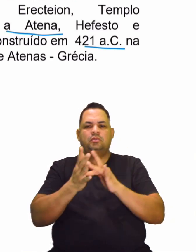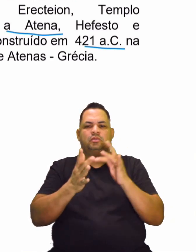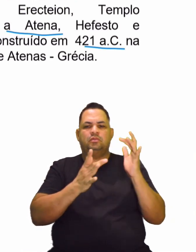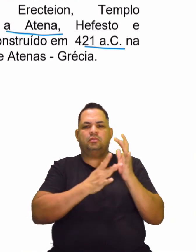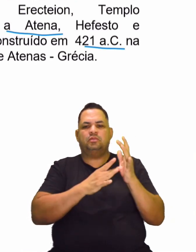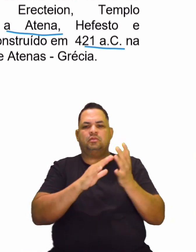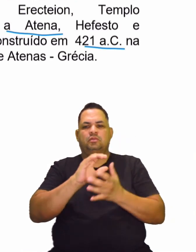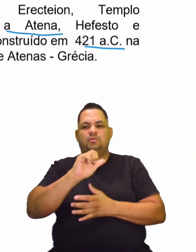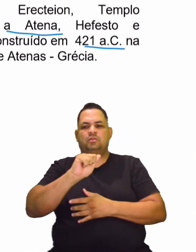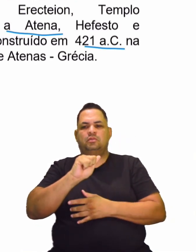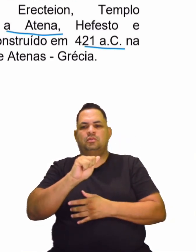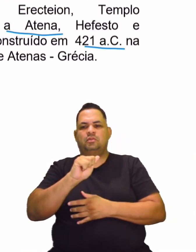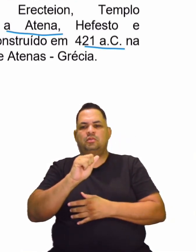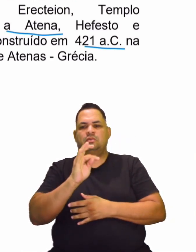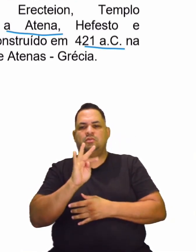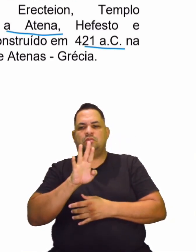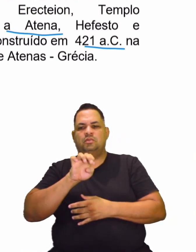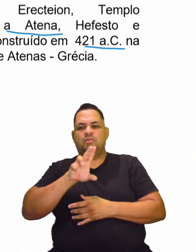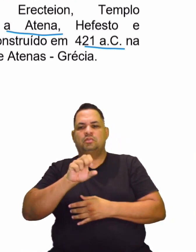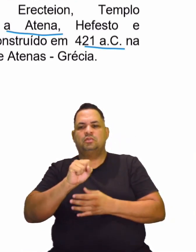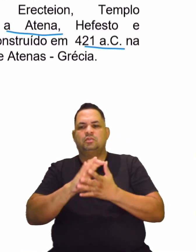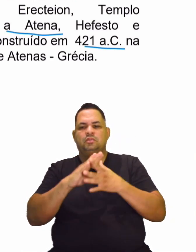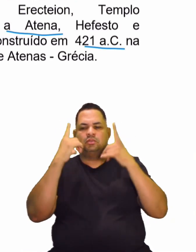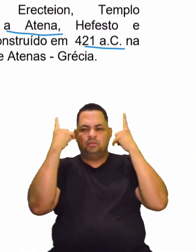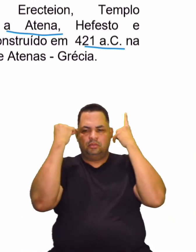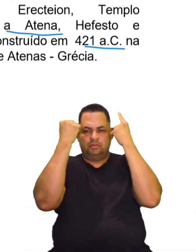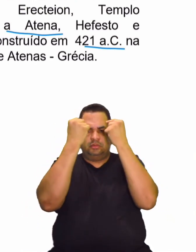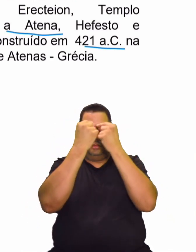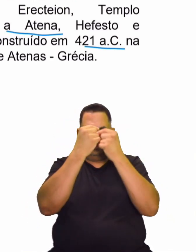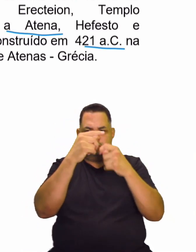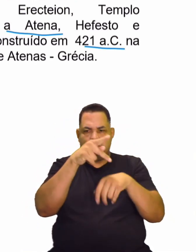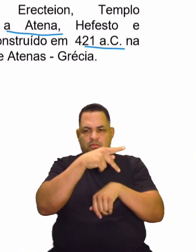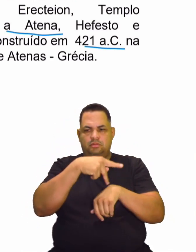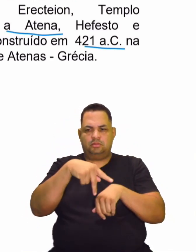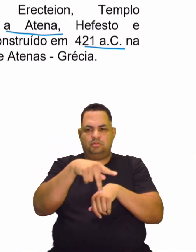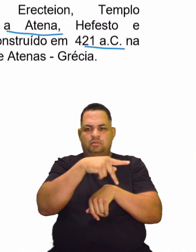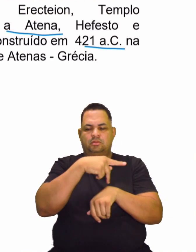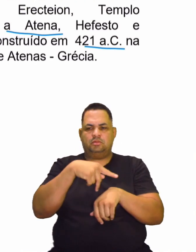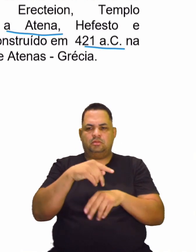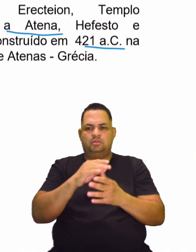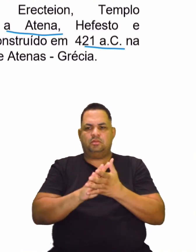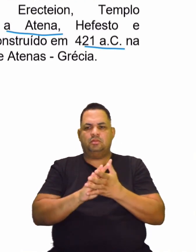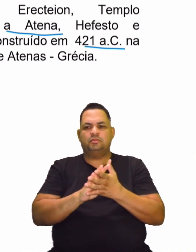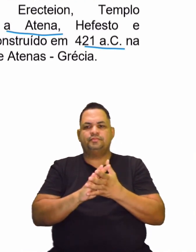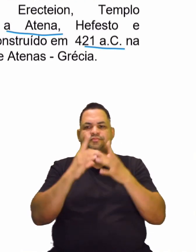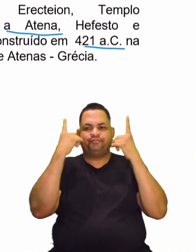na Grécia. Então, os gregos também se dedicaram muito